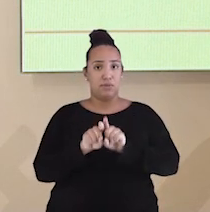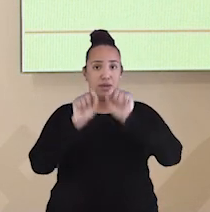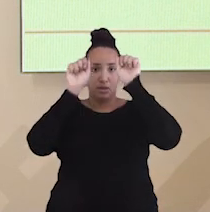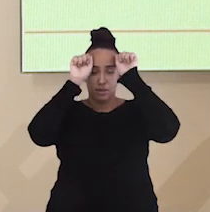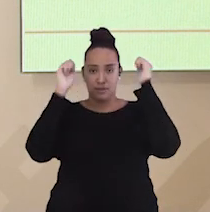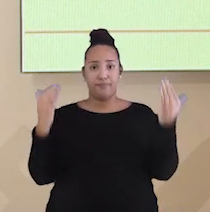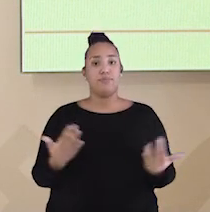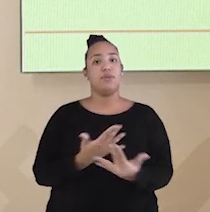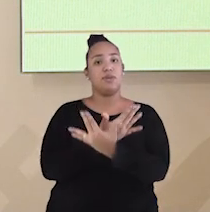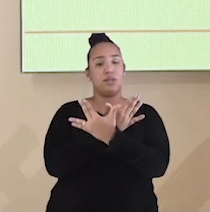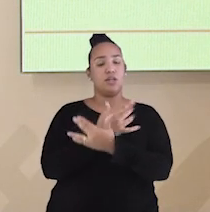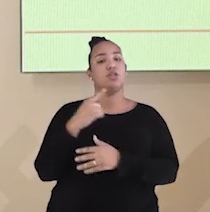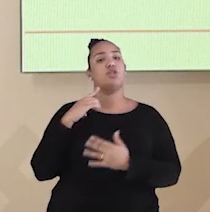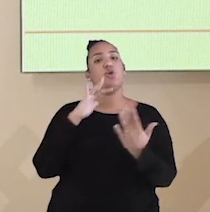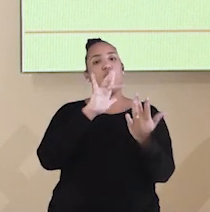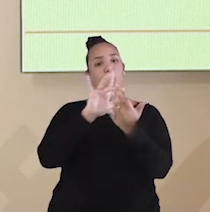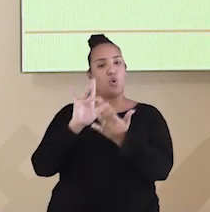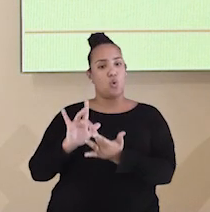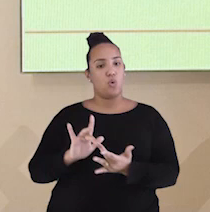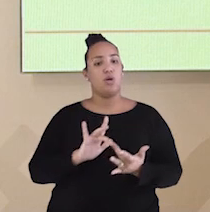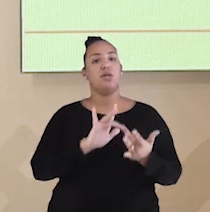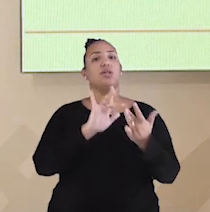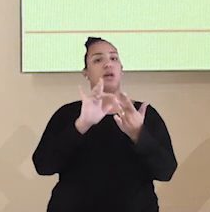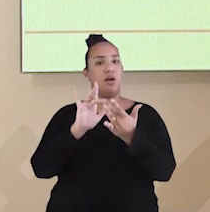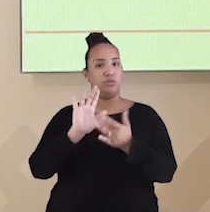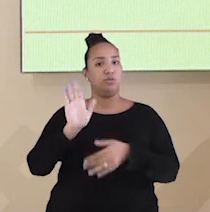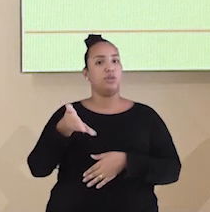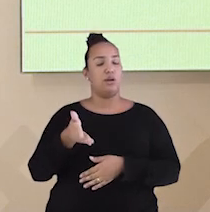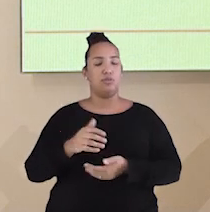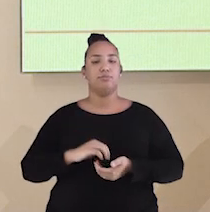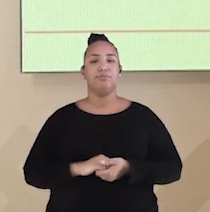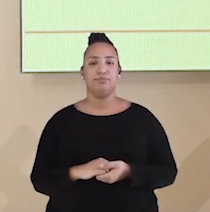com o colonizador e foi fatal para sua existência.